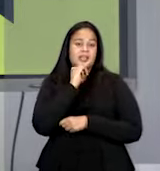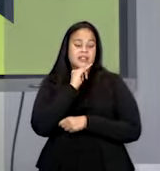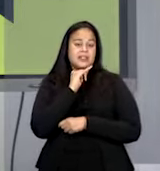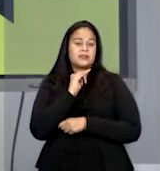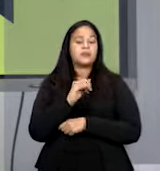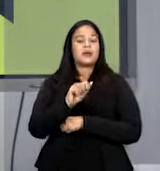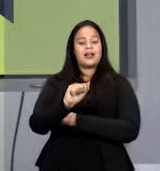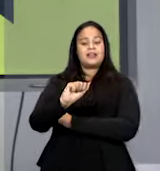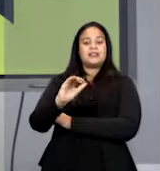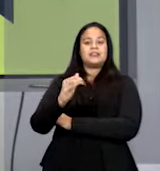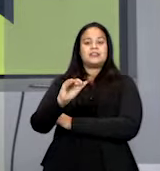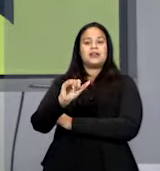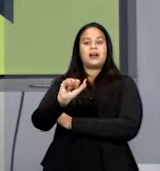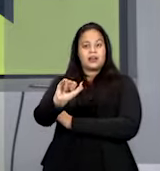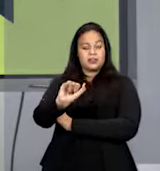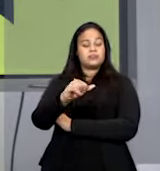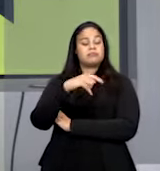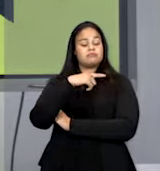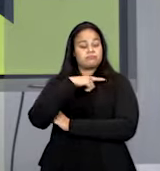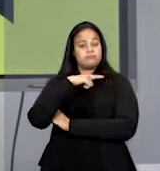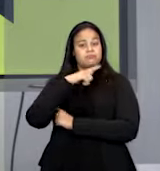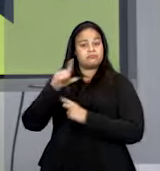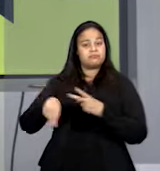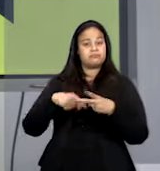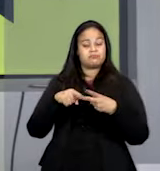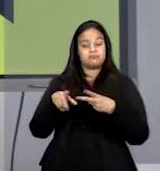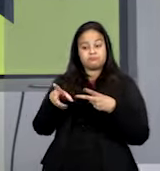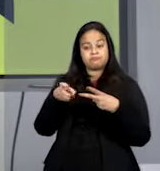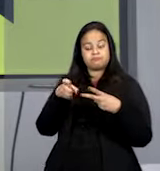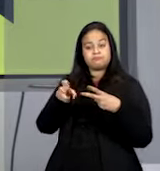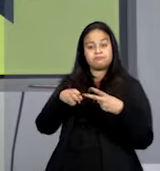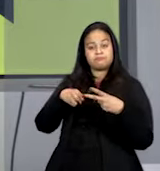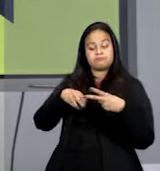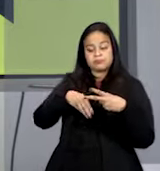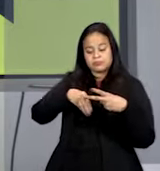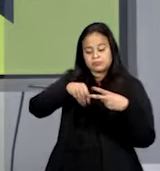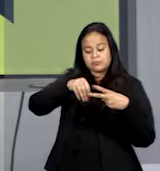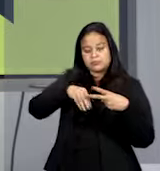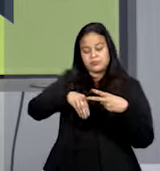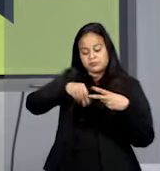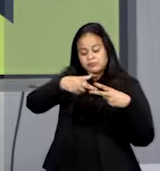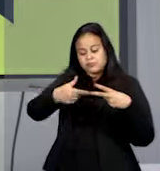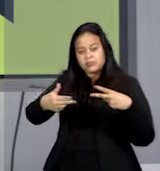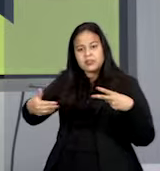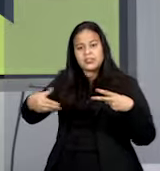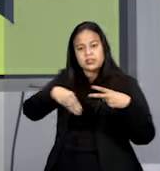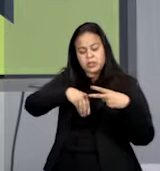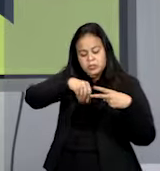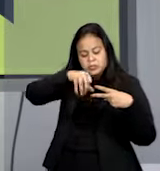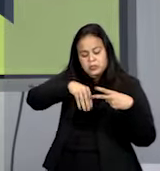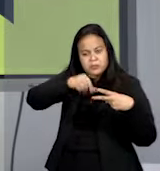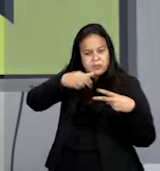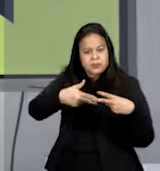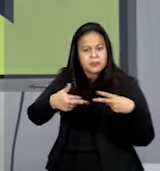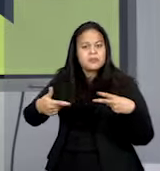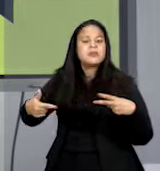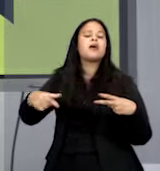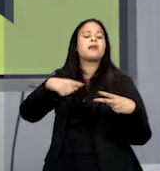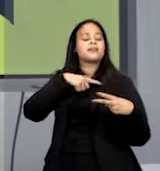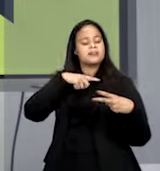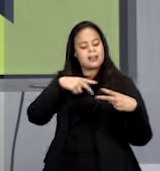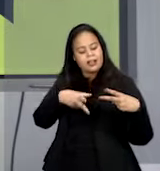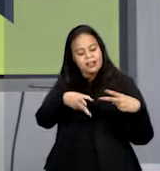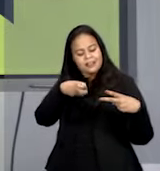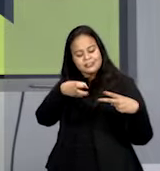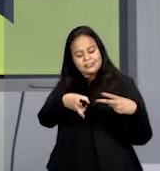açaí, existe o extrativismo mineral, que vai cavar e tirar do solo os minerais